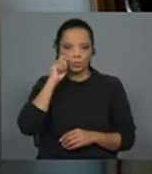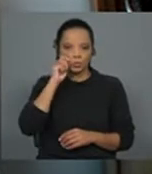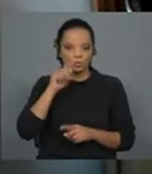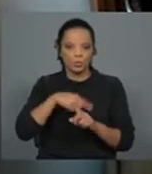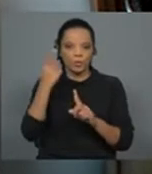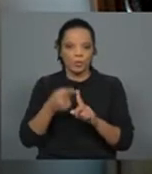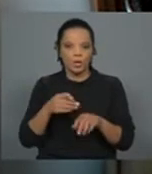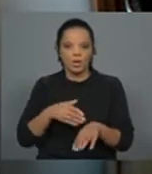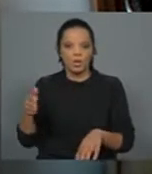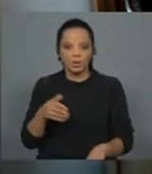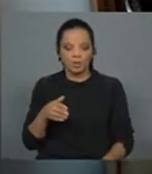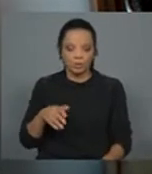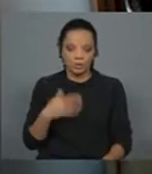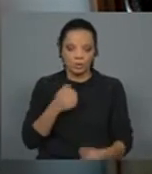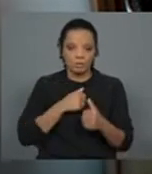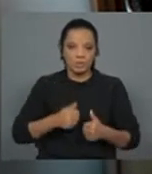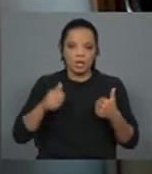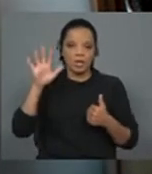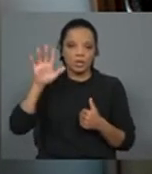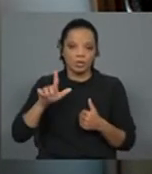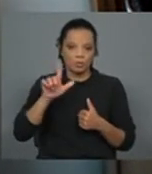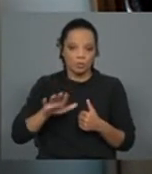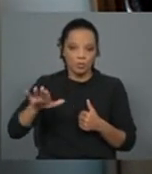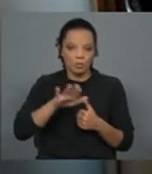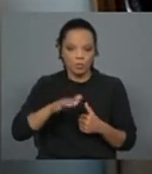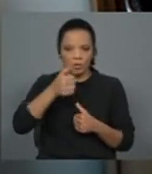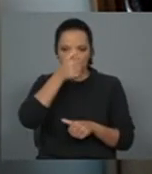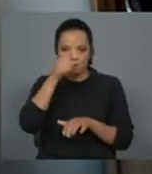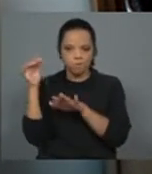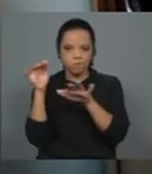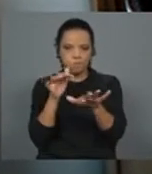que a nossa cidade, Lisboa, no caso, está cheia de turistas.